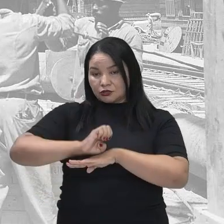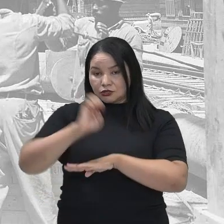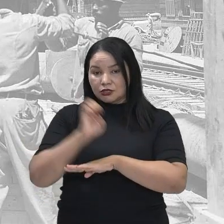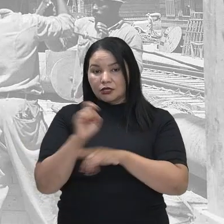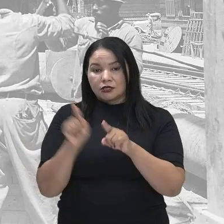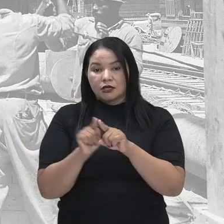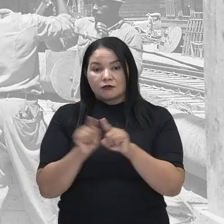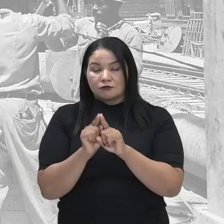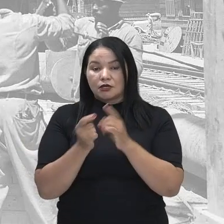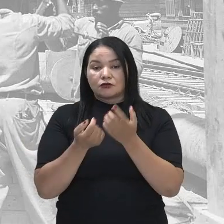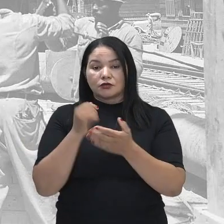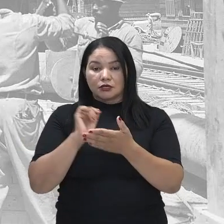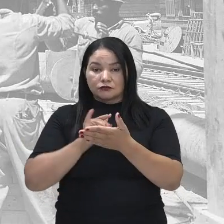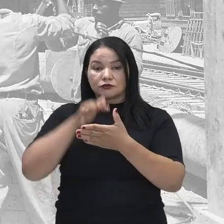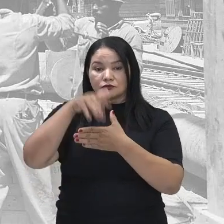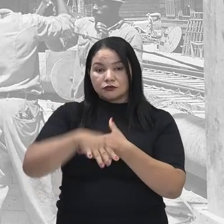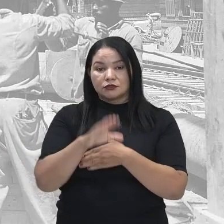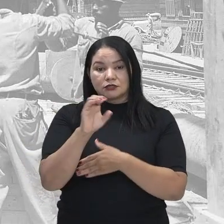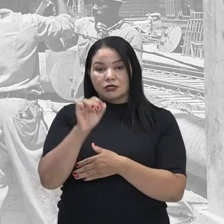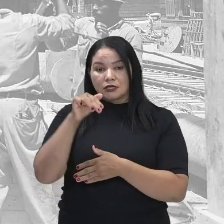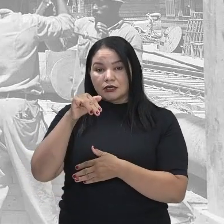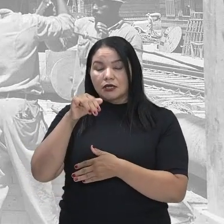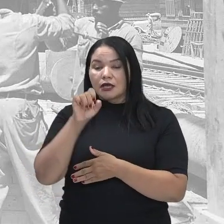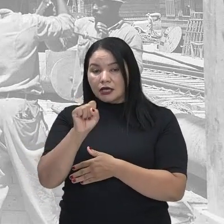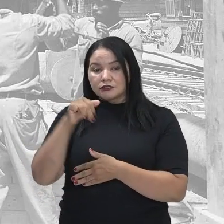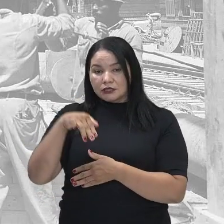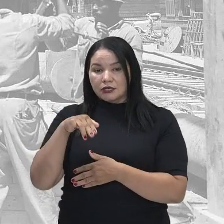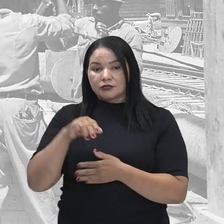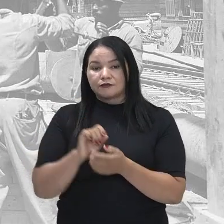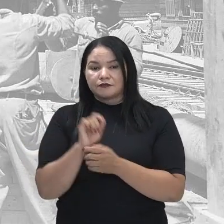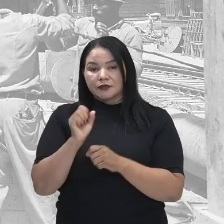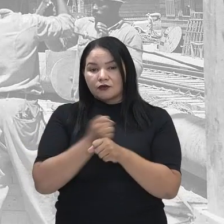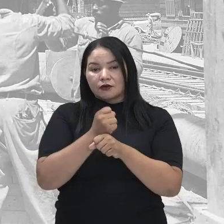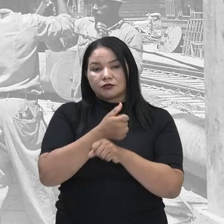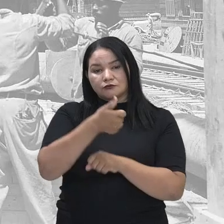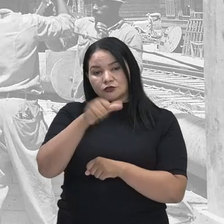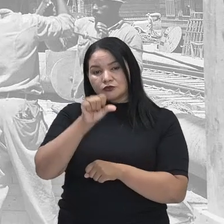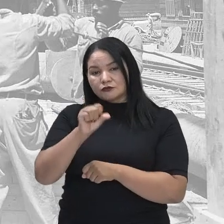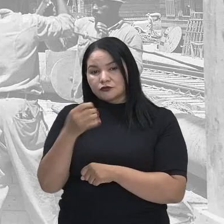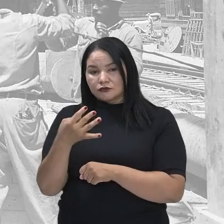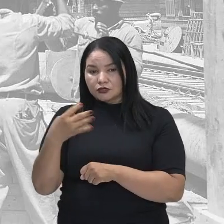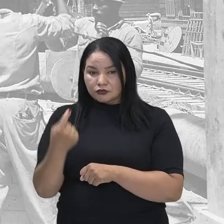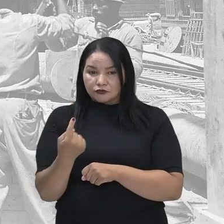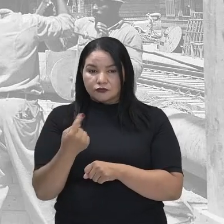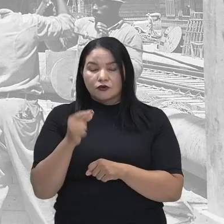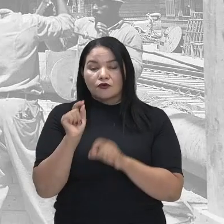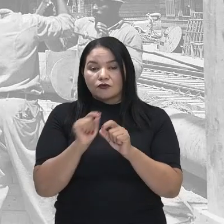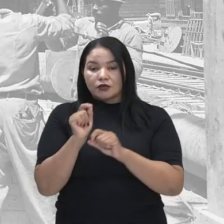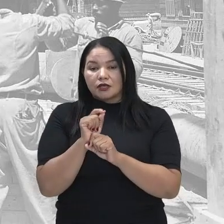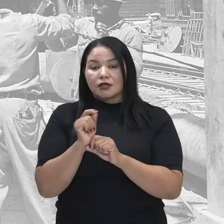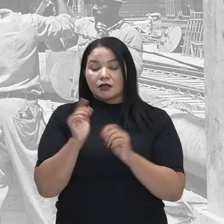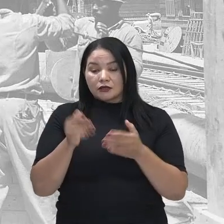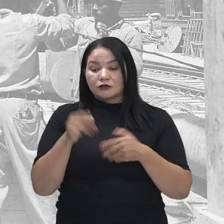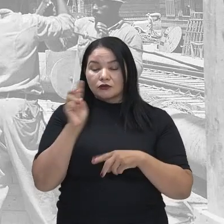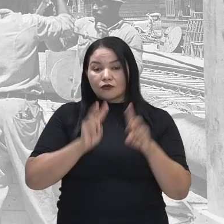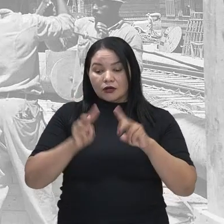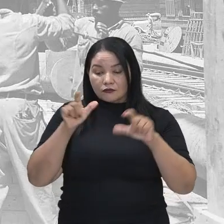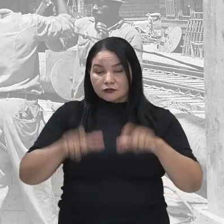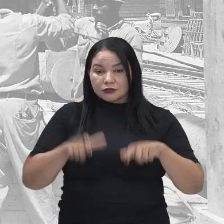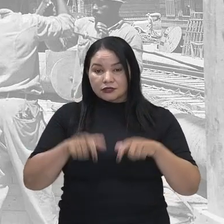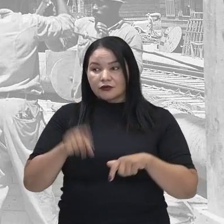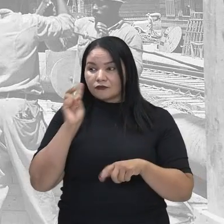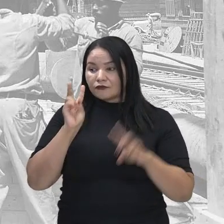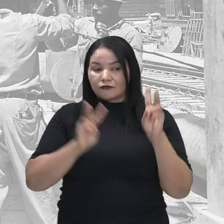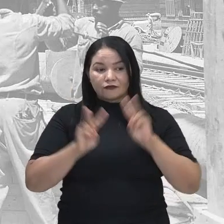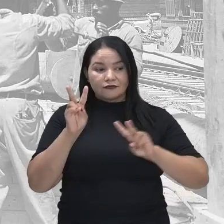Companhia Siderúrgica Nacional, a CSN, em 1941, que é justamente este local em que nós estamos aqui